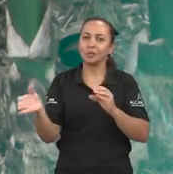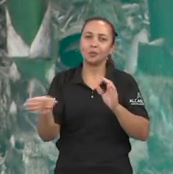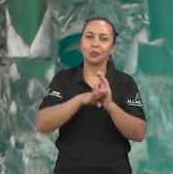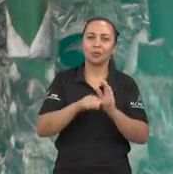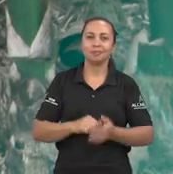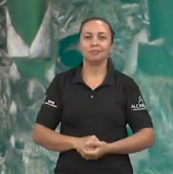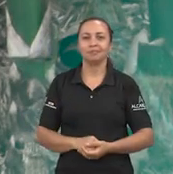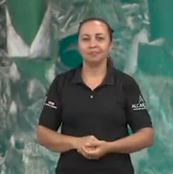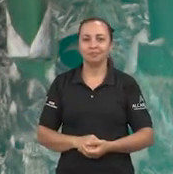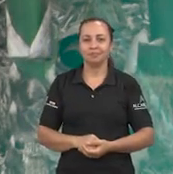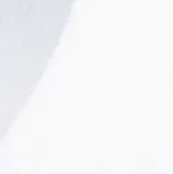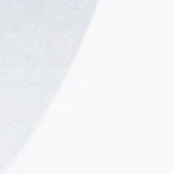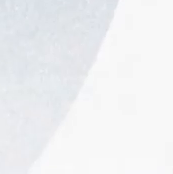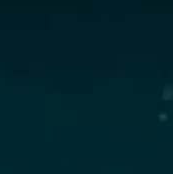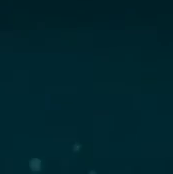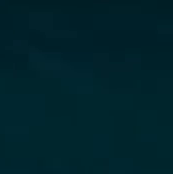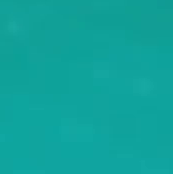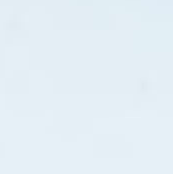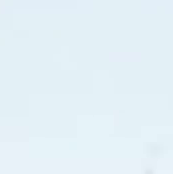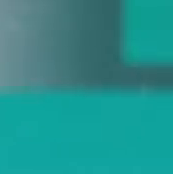em volta já